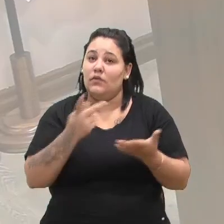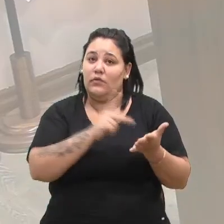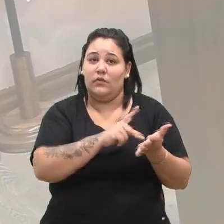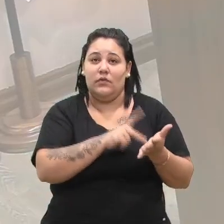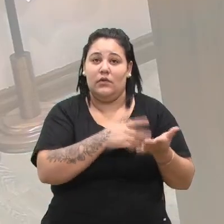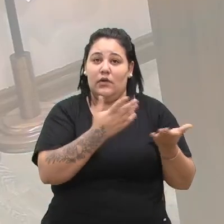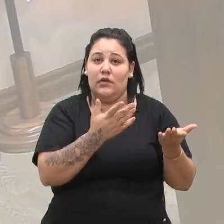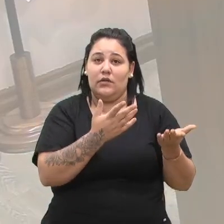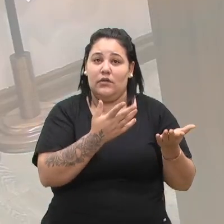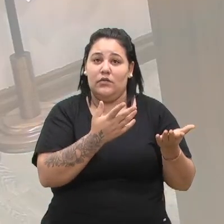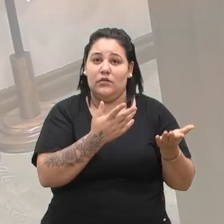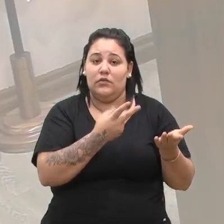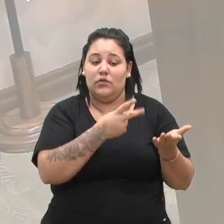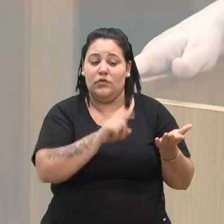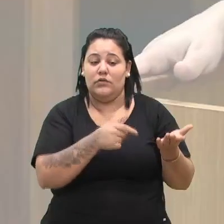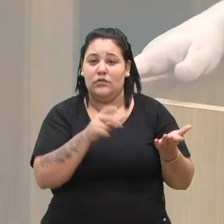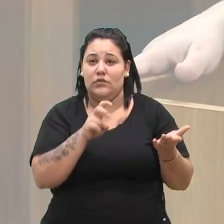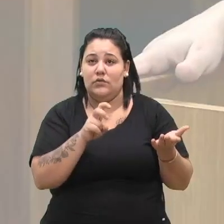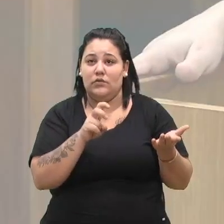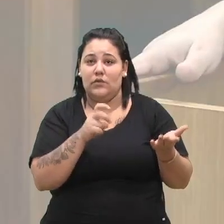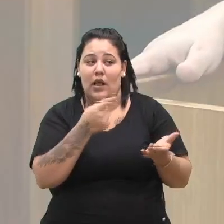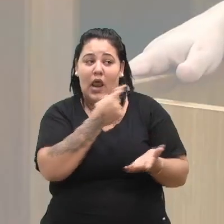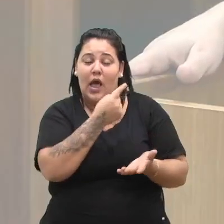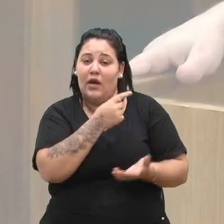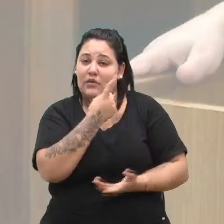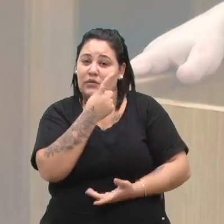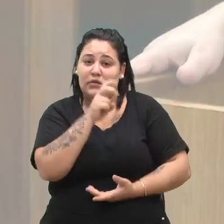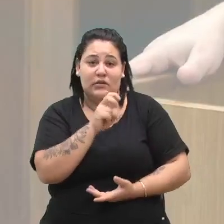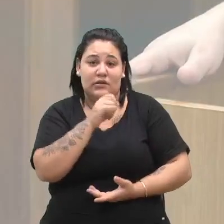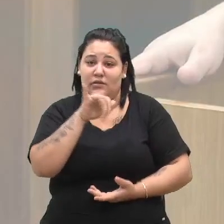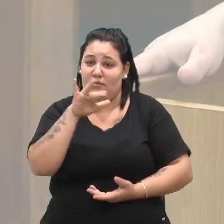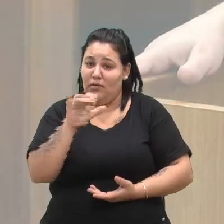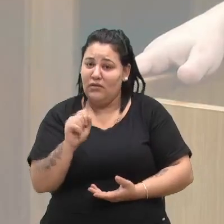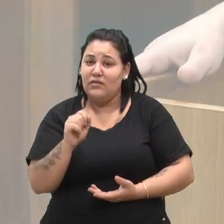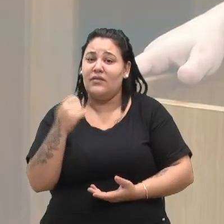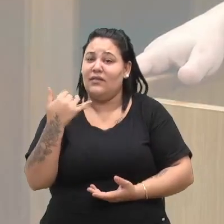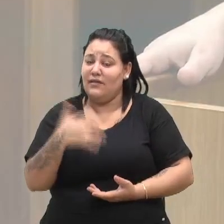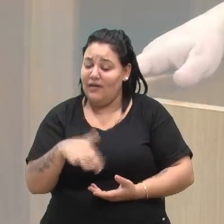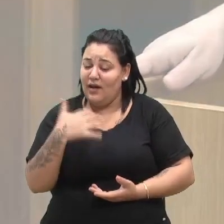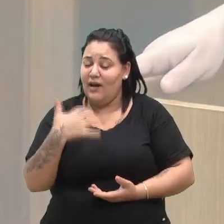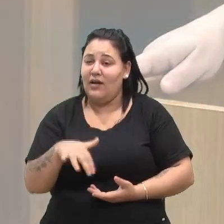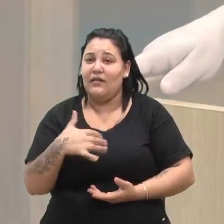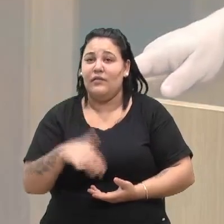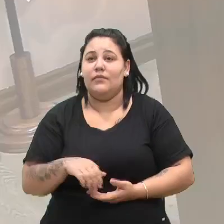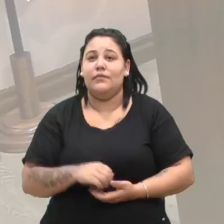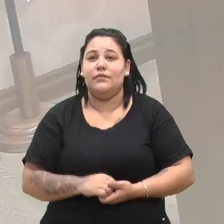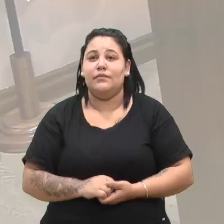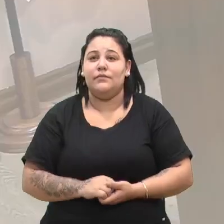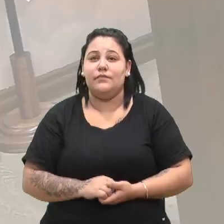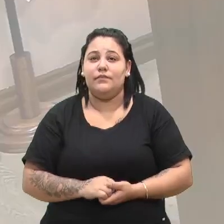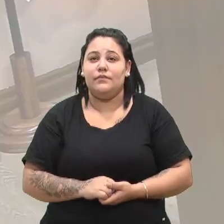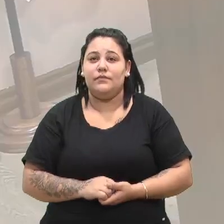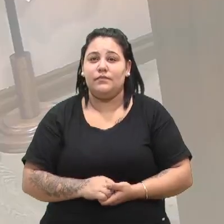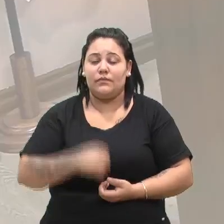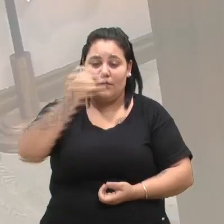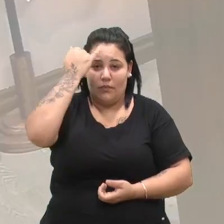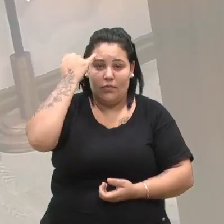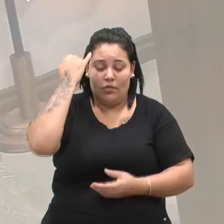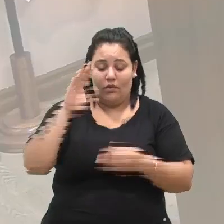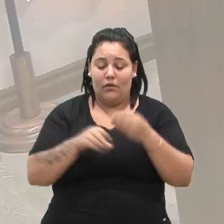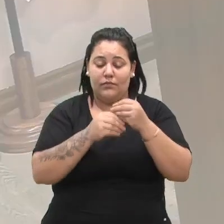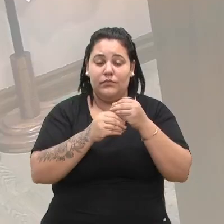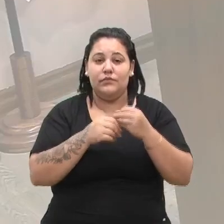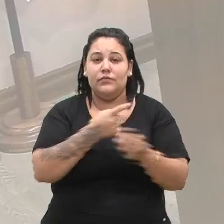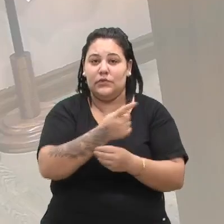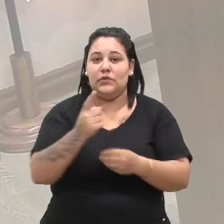Glória a gente viu lá. Tá lá, 15 milhões. A parte, depois eu vou concluir aqui a sua parte, vereador. A gente precisa ter muito cuidado com a